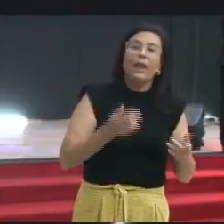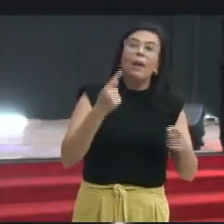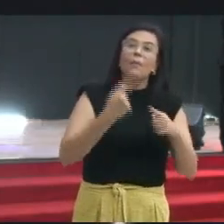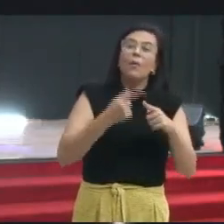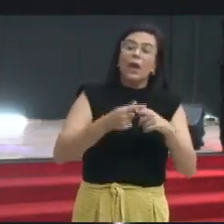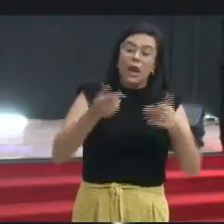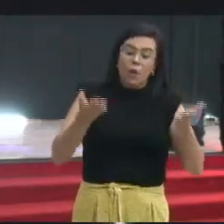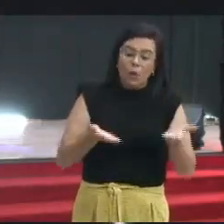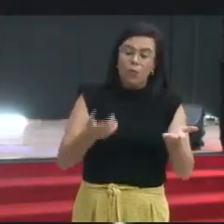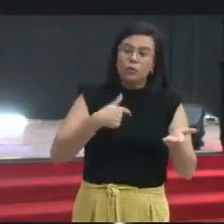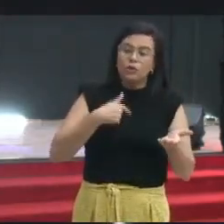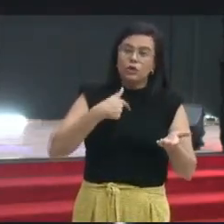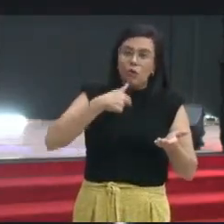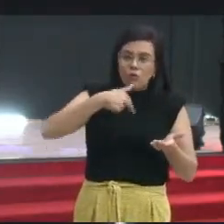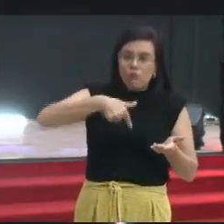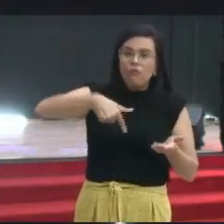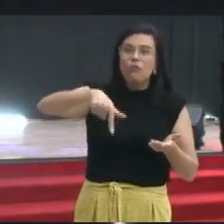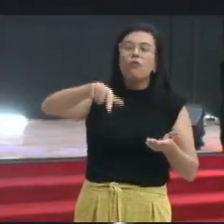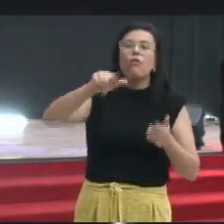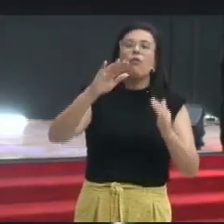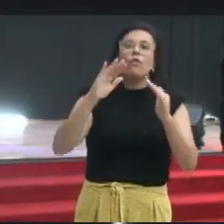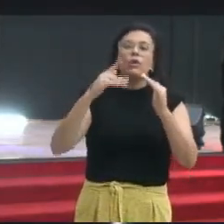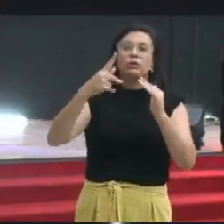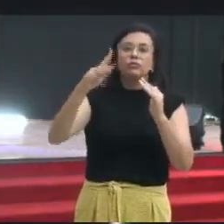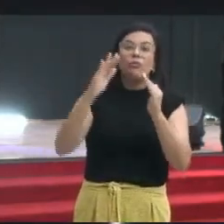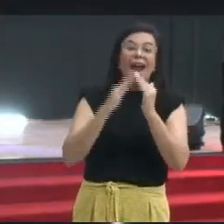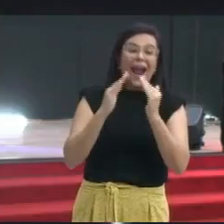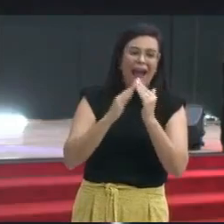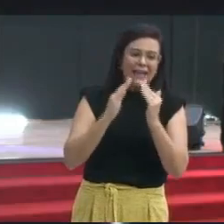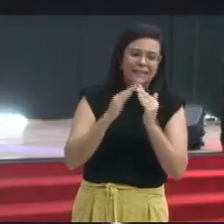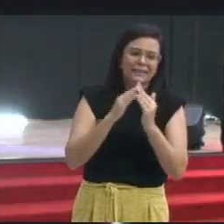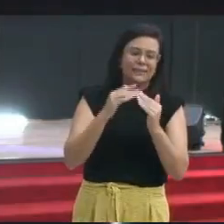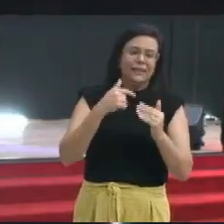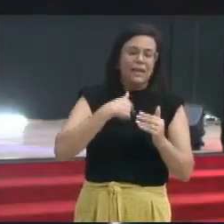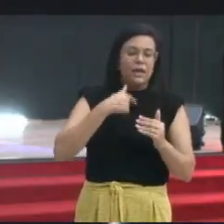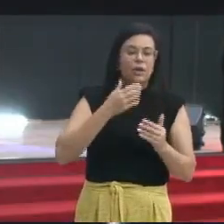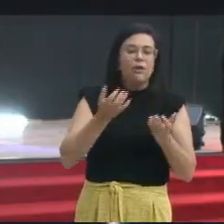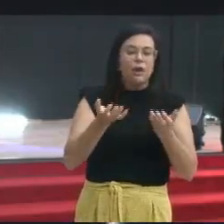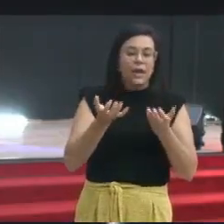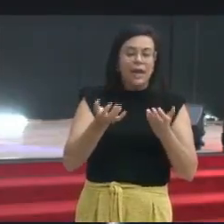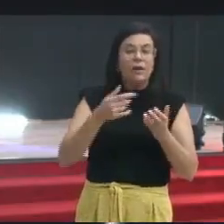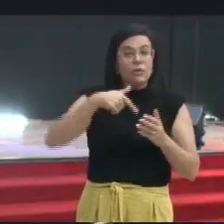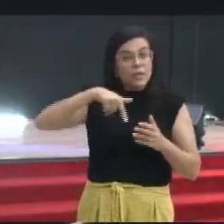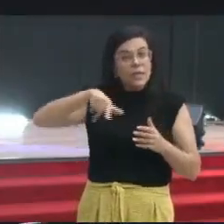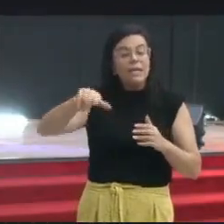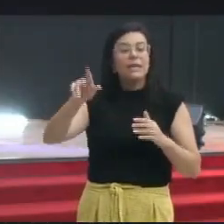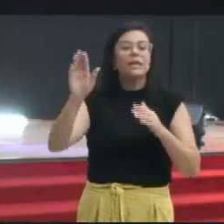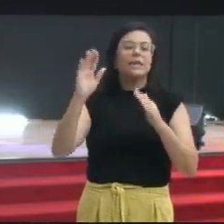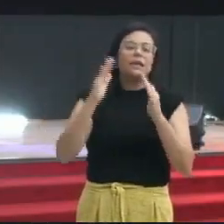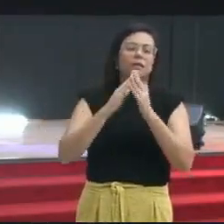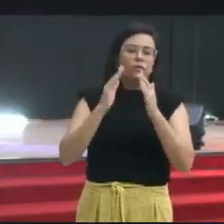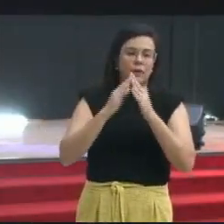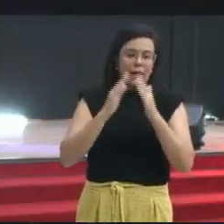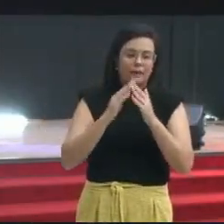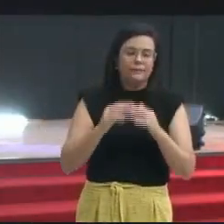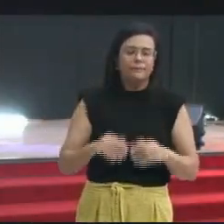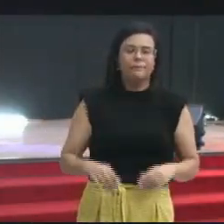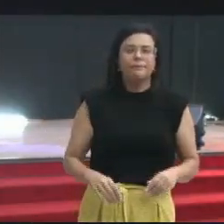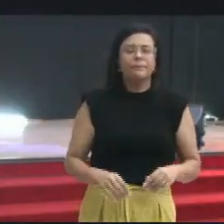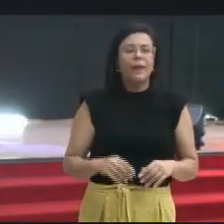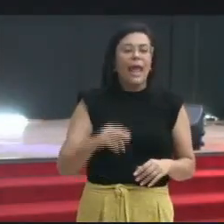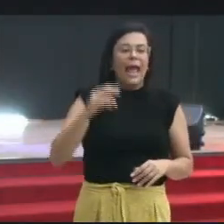casa. Eu quero ir na sua casa, Zaqueu. Zaqueu desceu depressa, Jesus entrou na casa de Zaqueu,